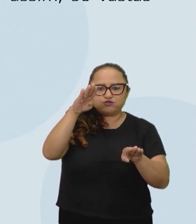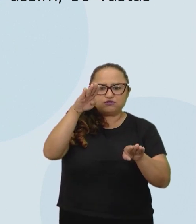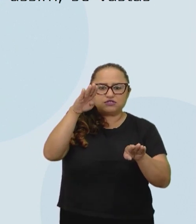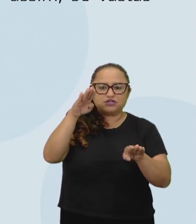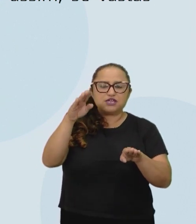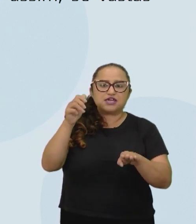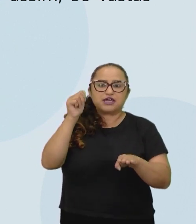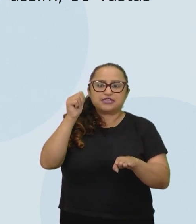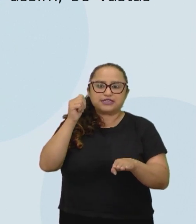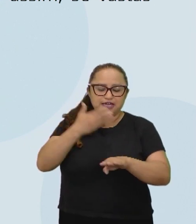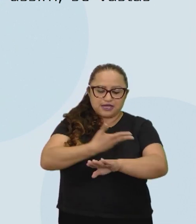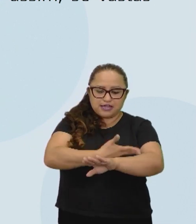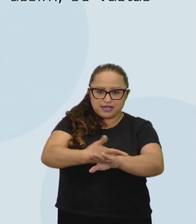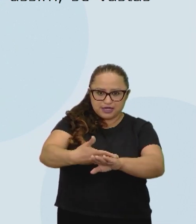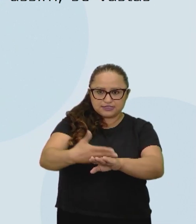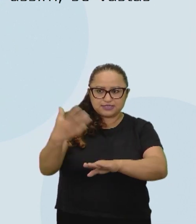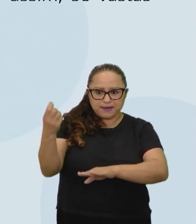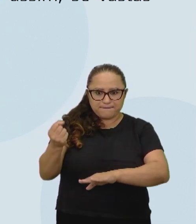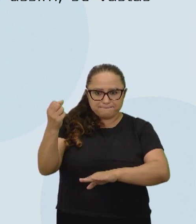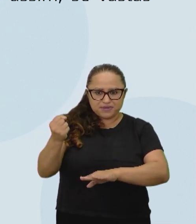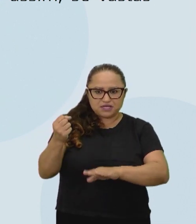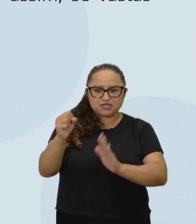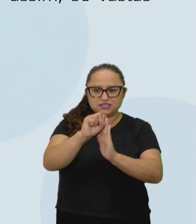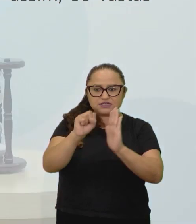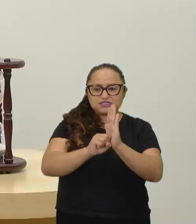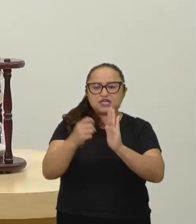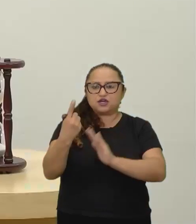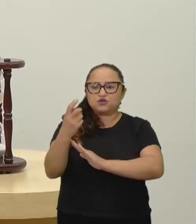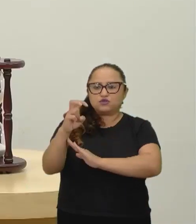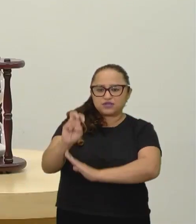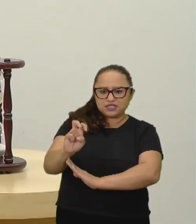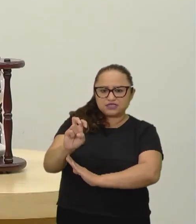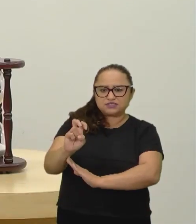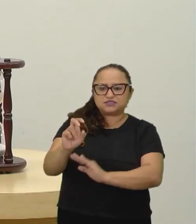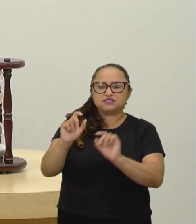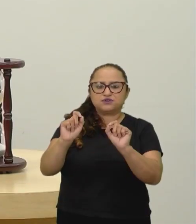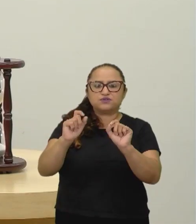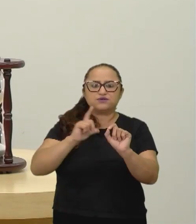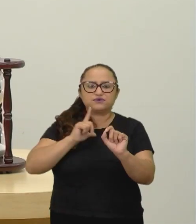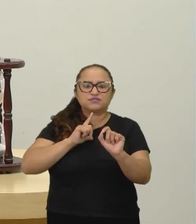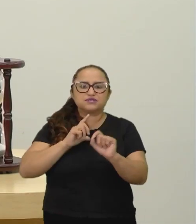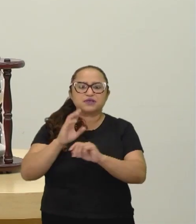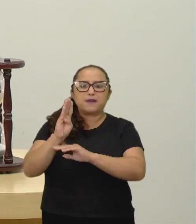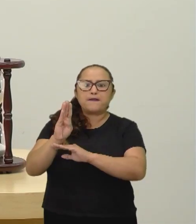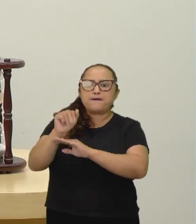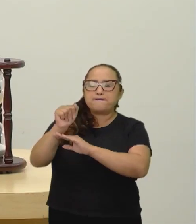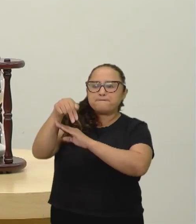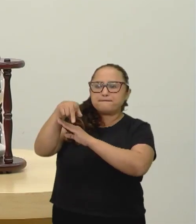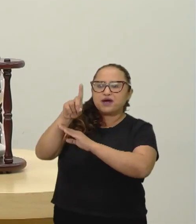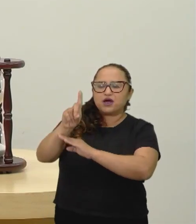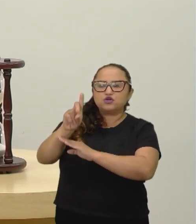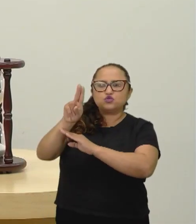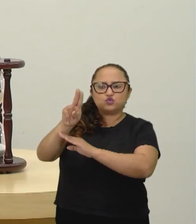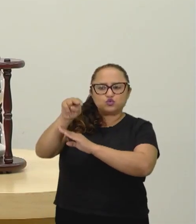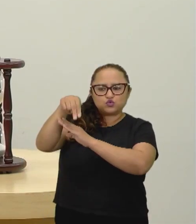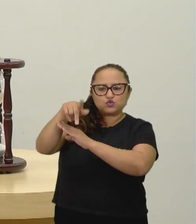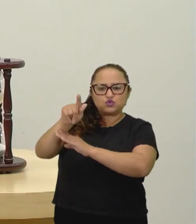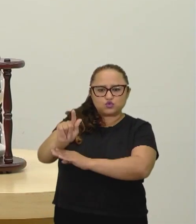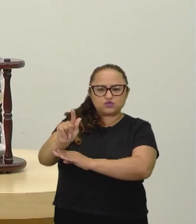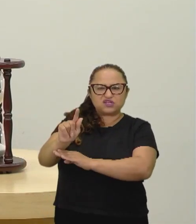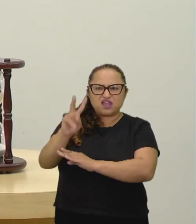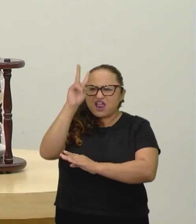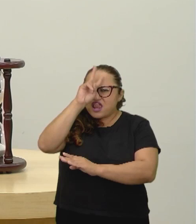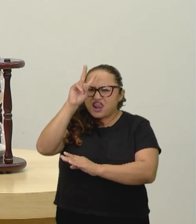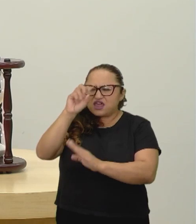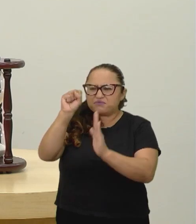XV, certo? Então, a Conferência de Bandung, ela vem contra esse princípio. Vocês se lembram que lá no século